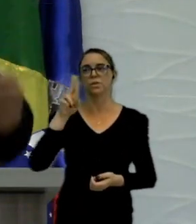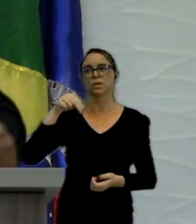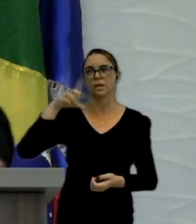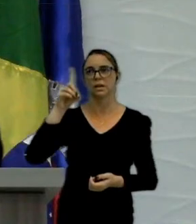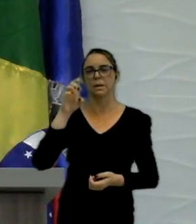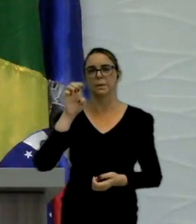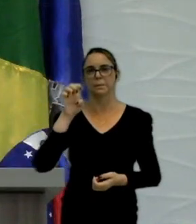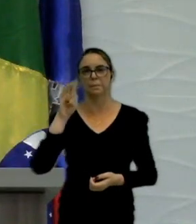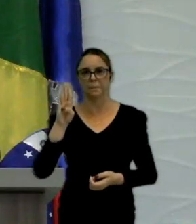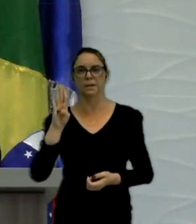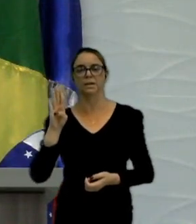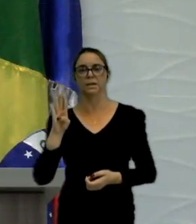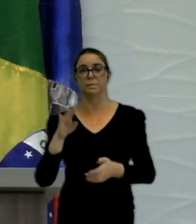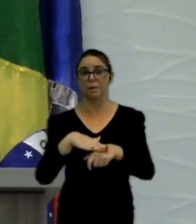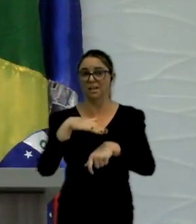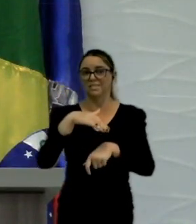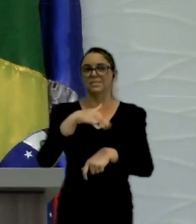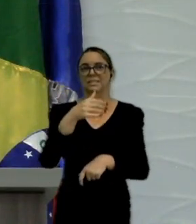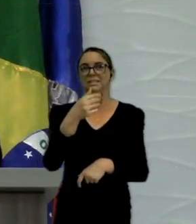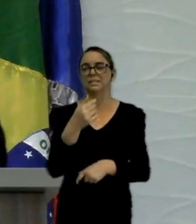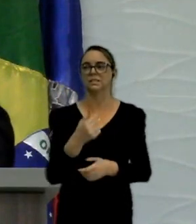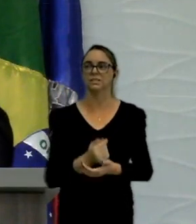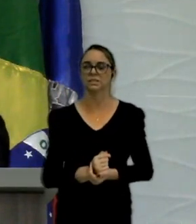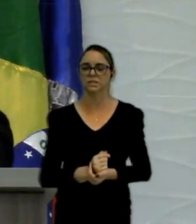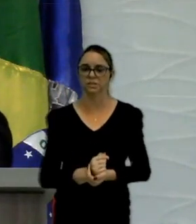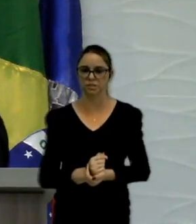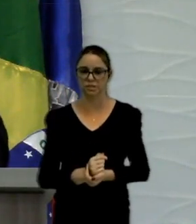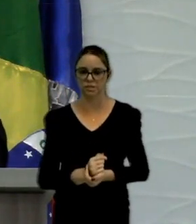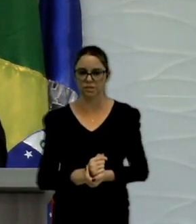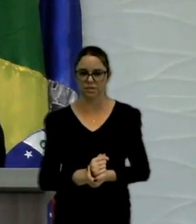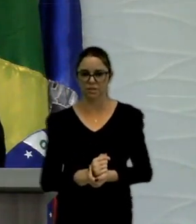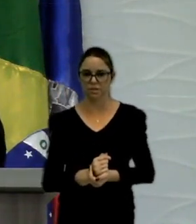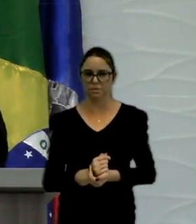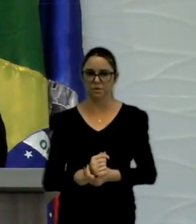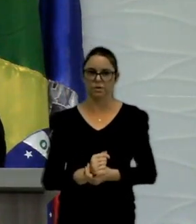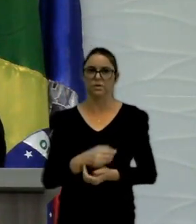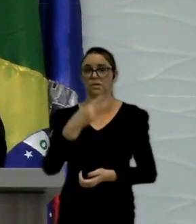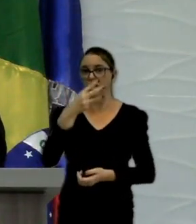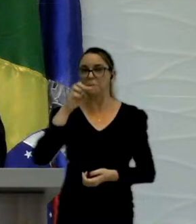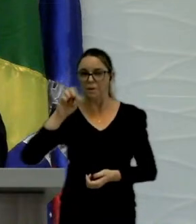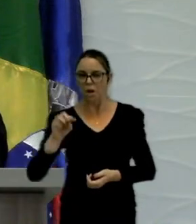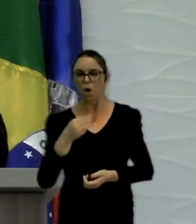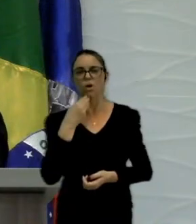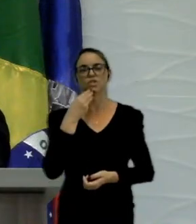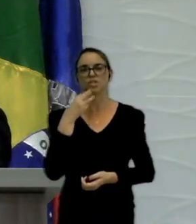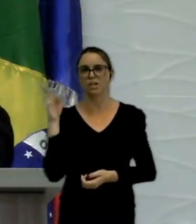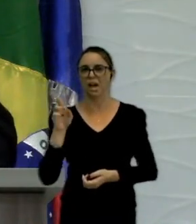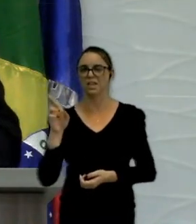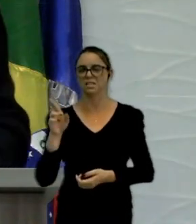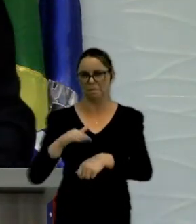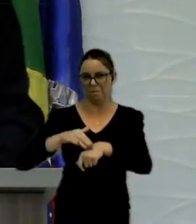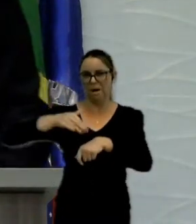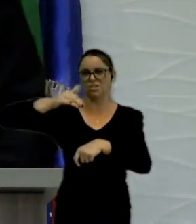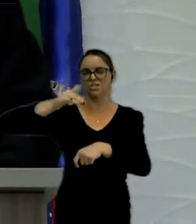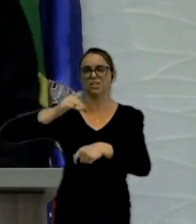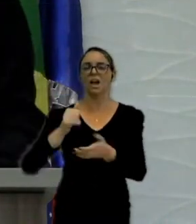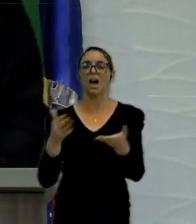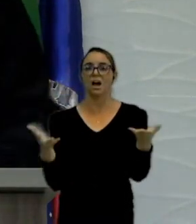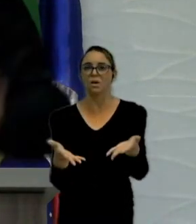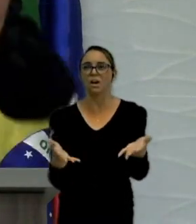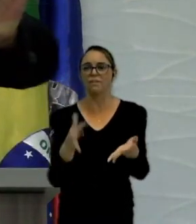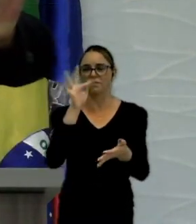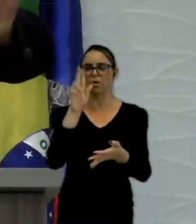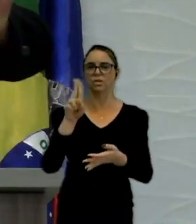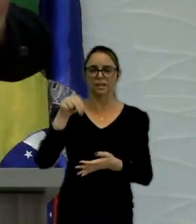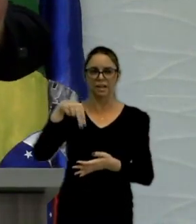3 milhões de reais. E não existiu dinheiro. E agora o Fundeb só aumenta. 64 milhões arrecadados de Fundeb.